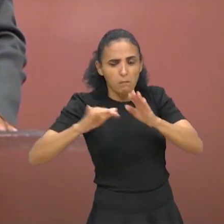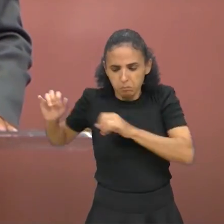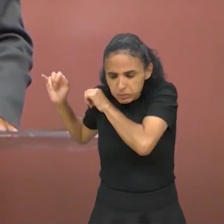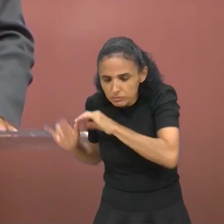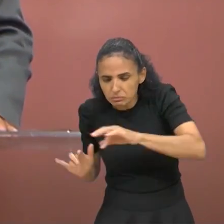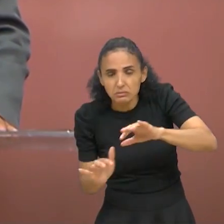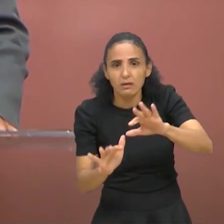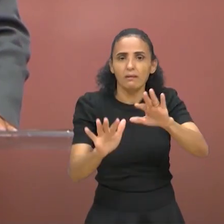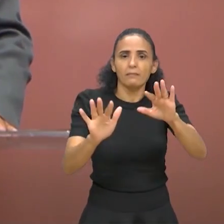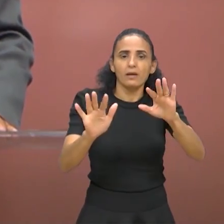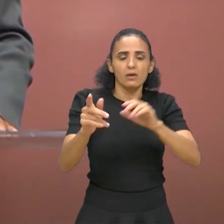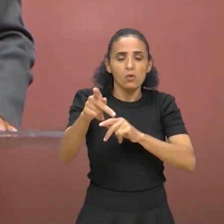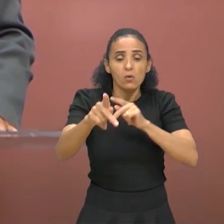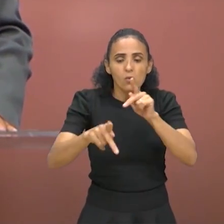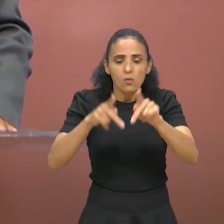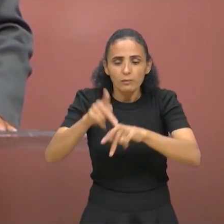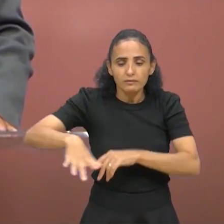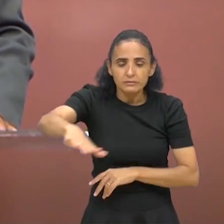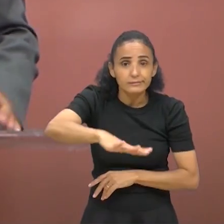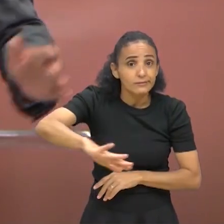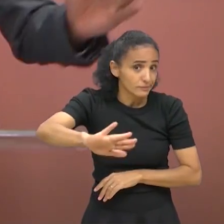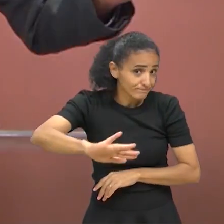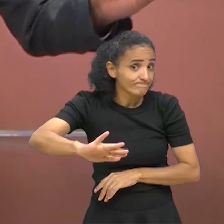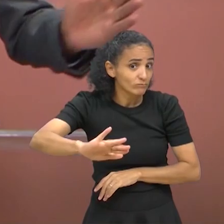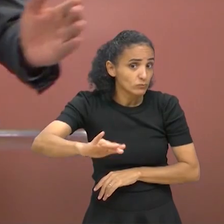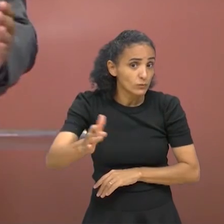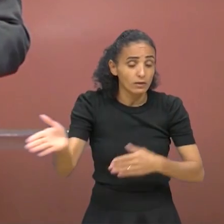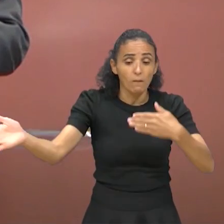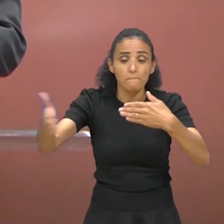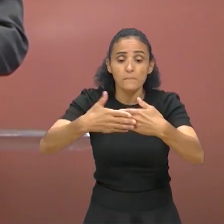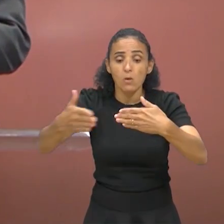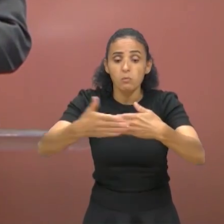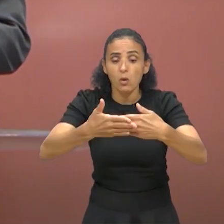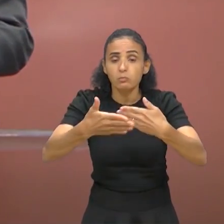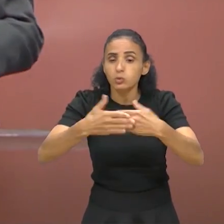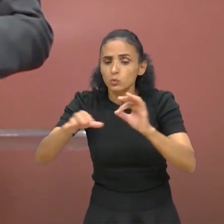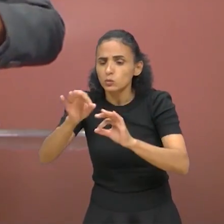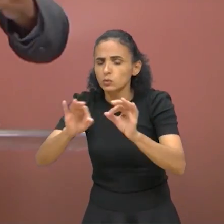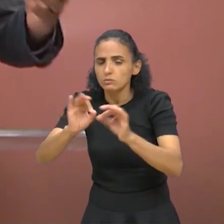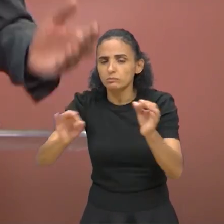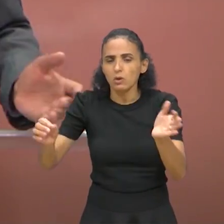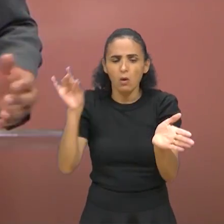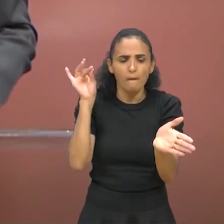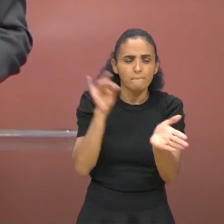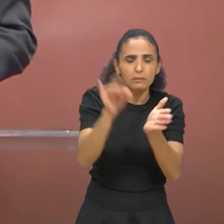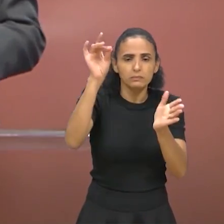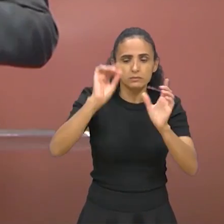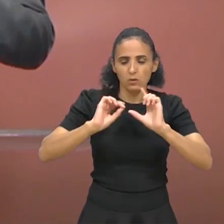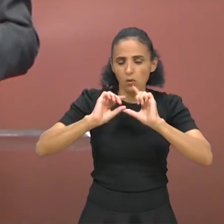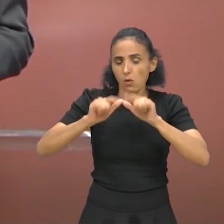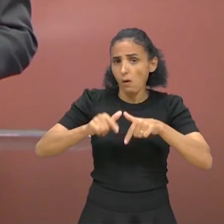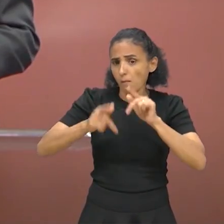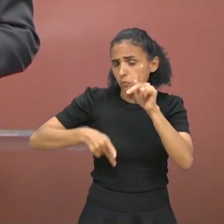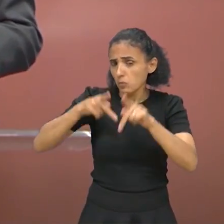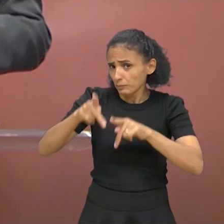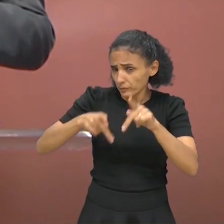atrás. Mas quando o povo chega no outro lado, Deus fecha aquele mar e os inimigos do povo de Deus, os